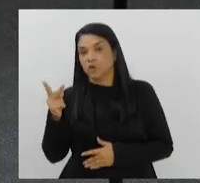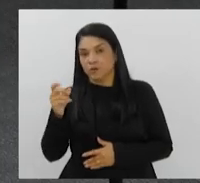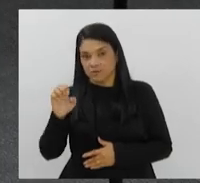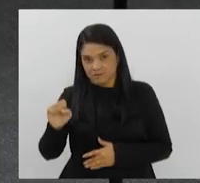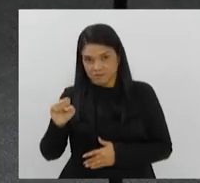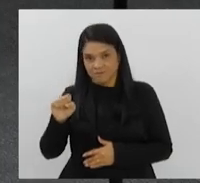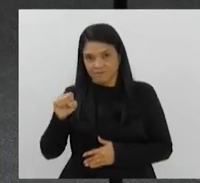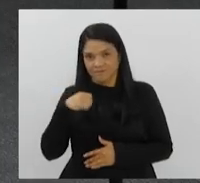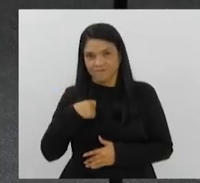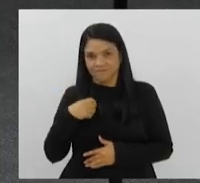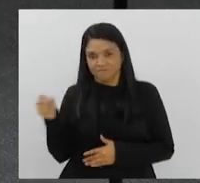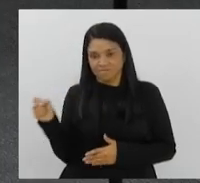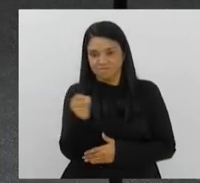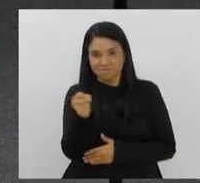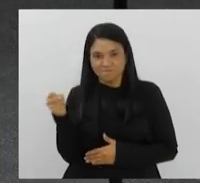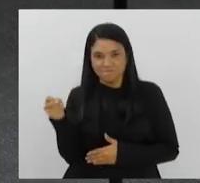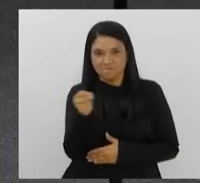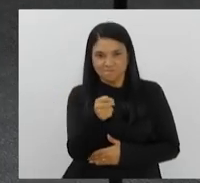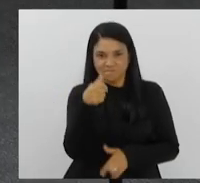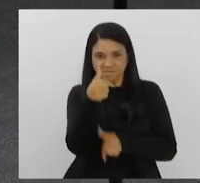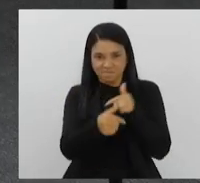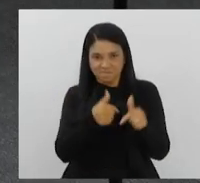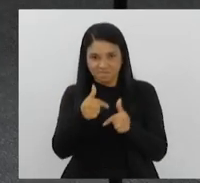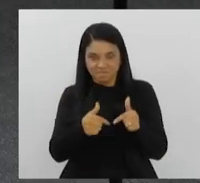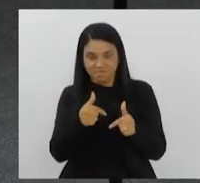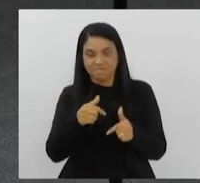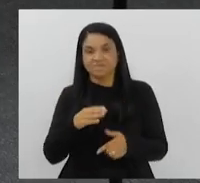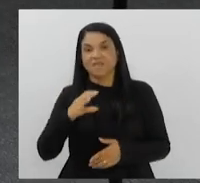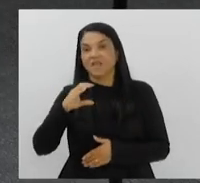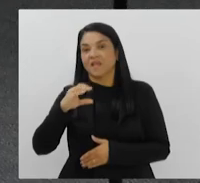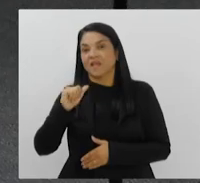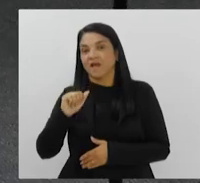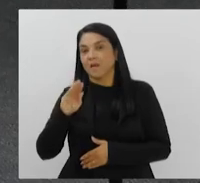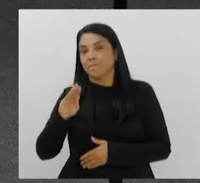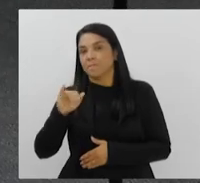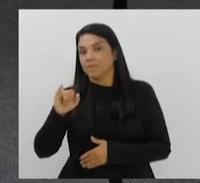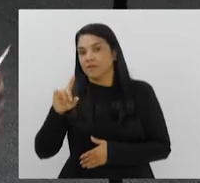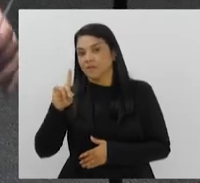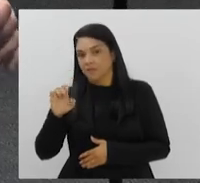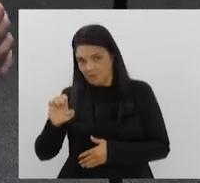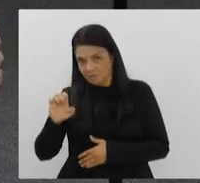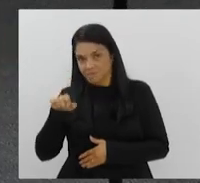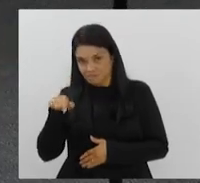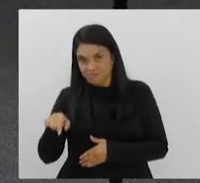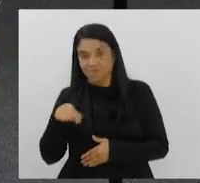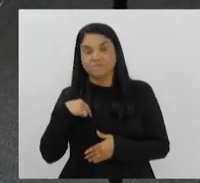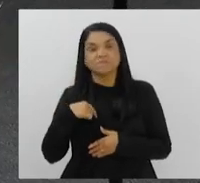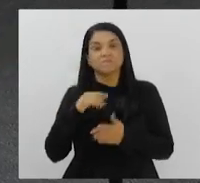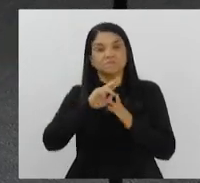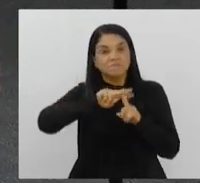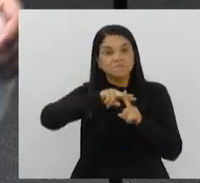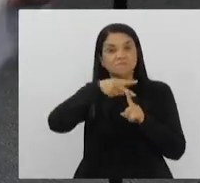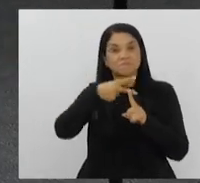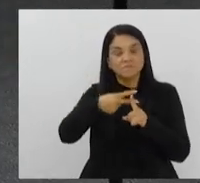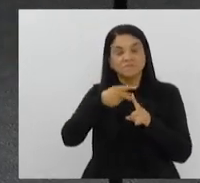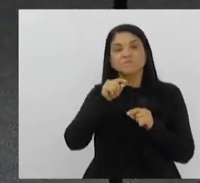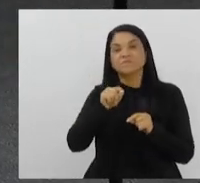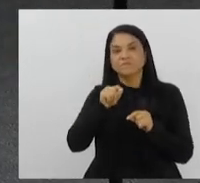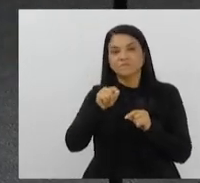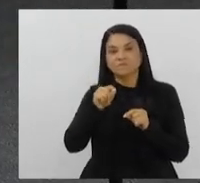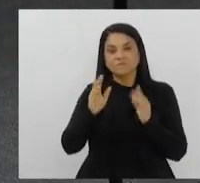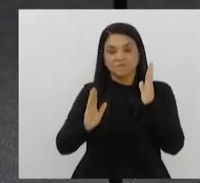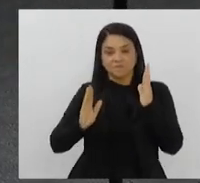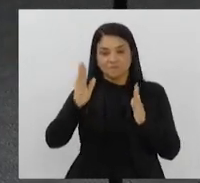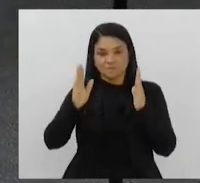Cabide de emprego. E no parecer do Ministério Público, presidente, curiosamente, o maior aumento foi no